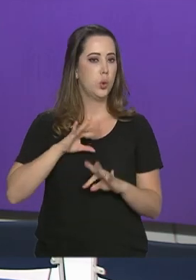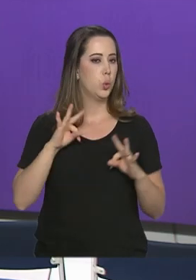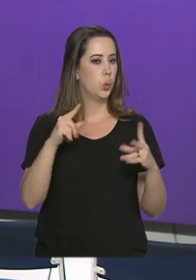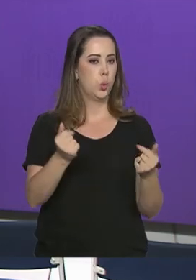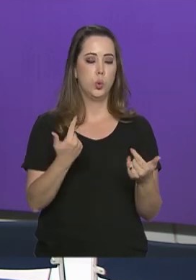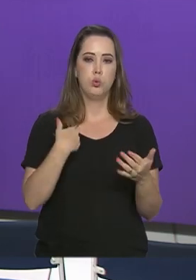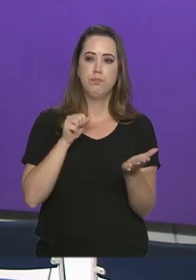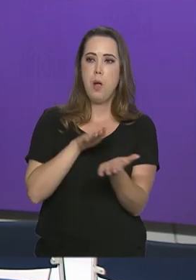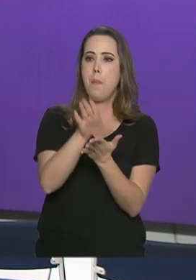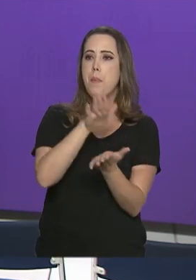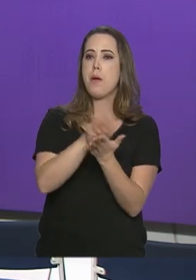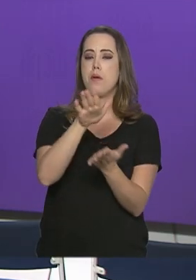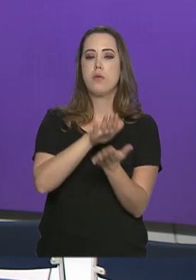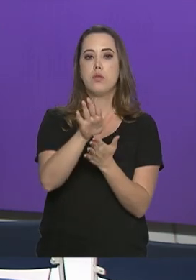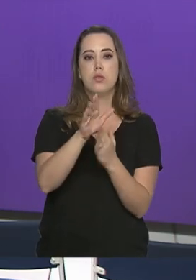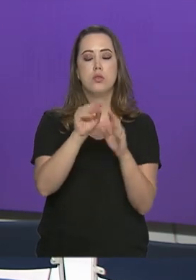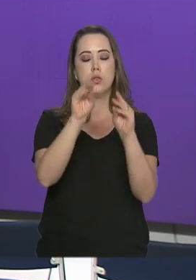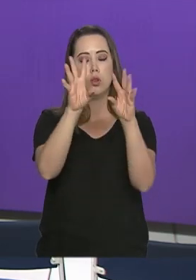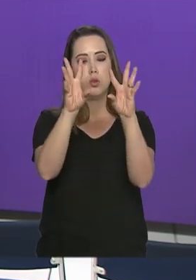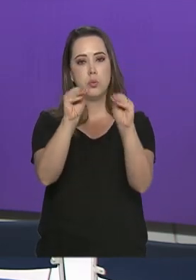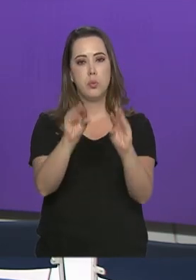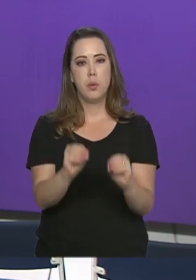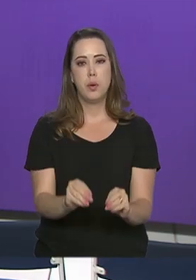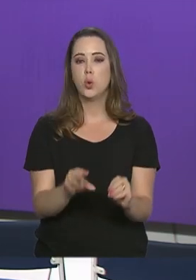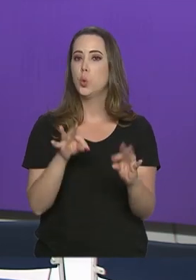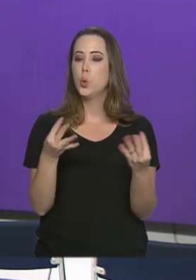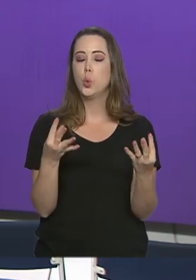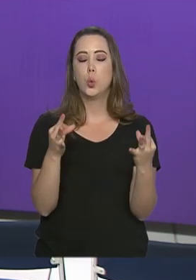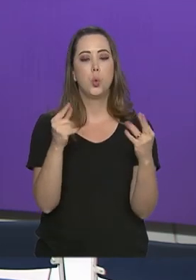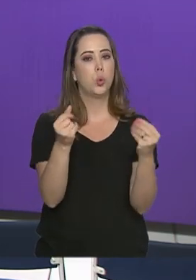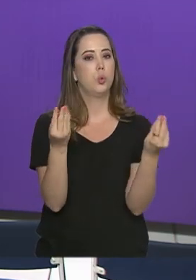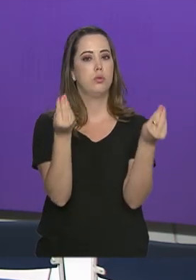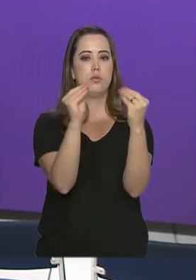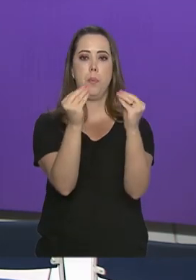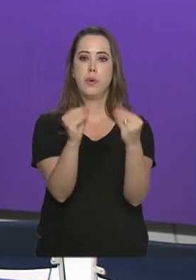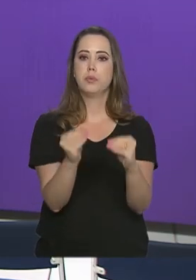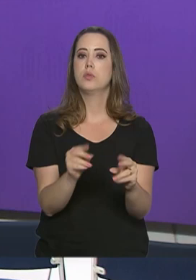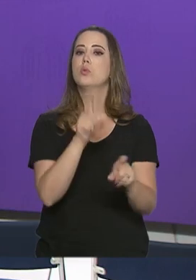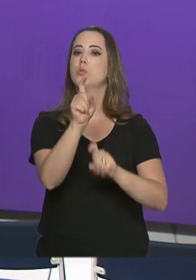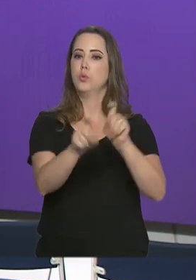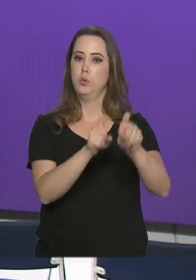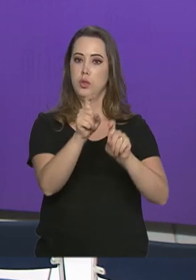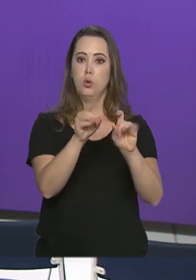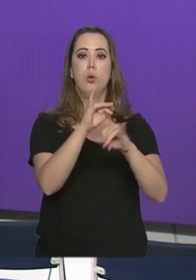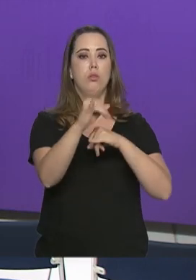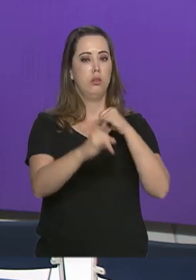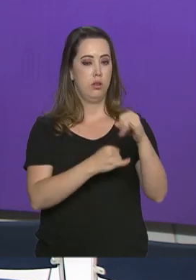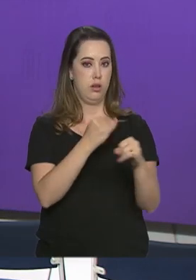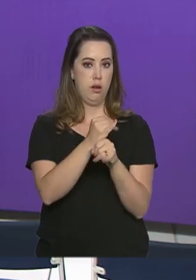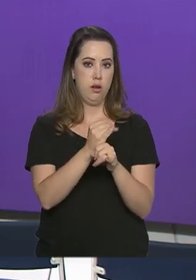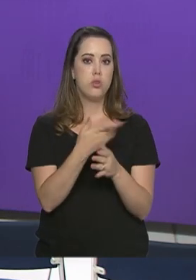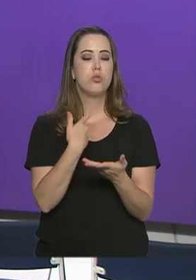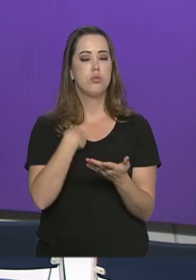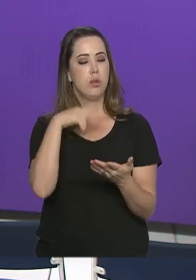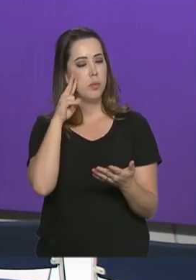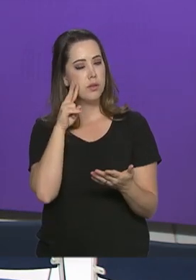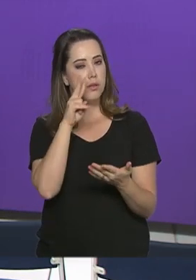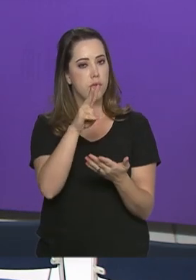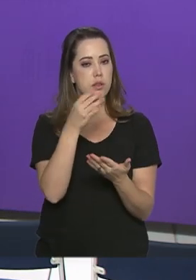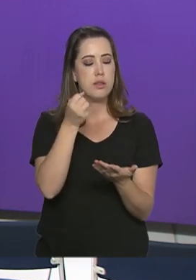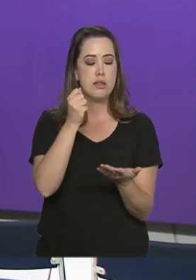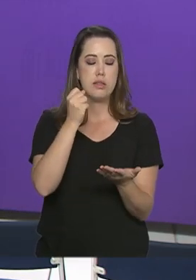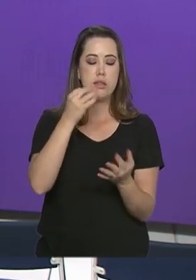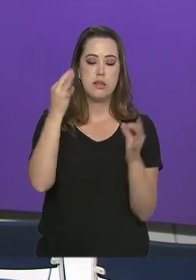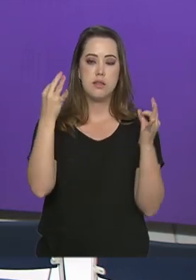origem, emissão, registro e armazenamento em ambiente digital. A validade do documento também é garantida por